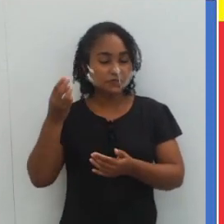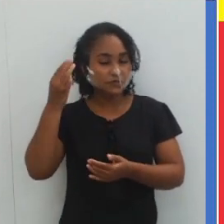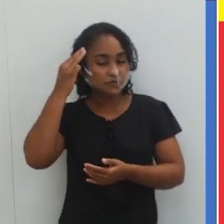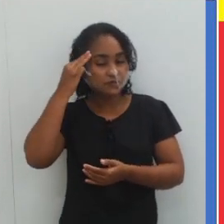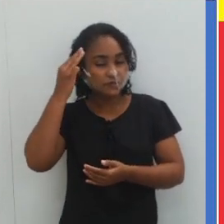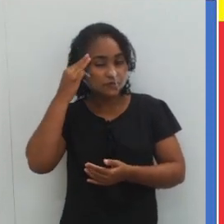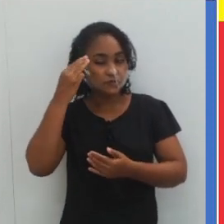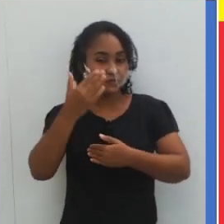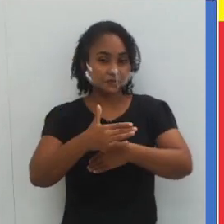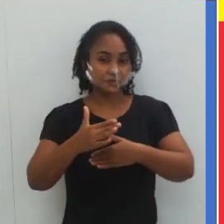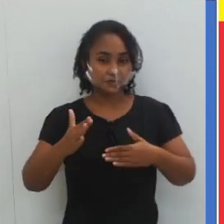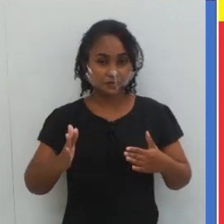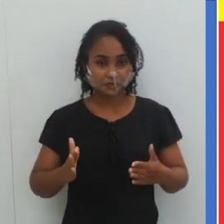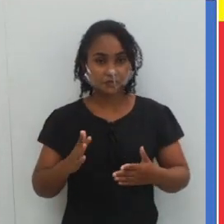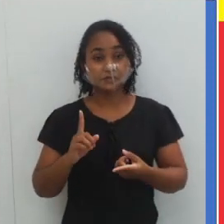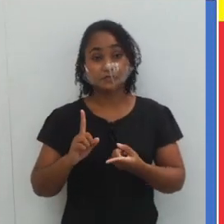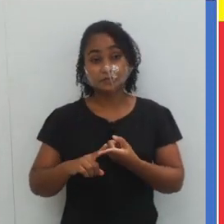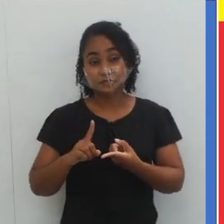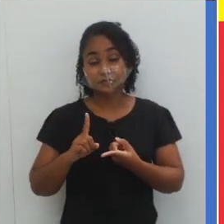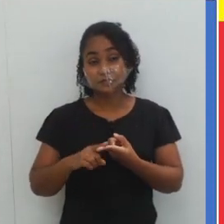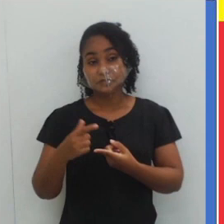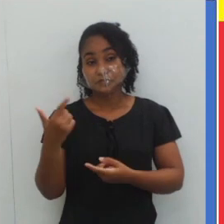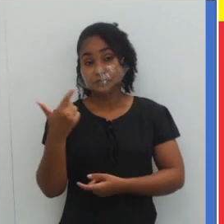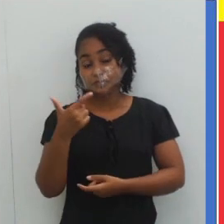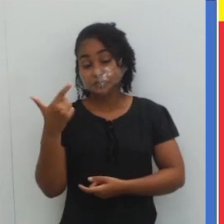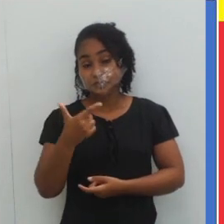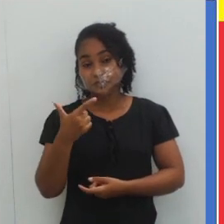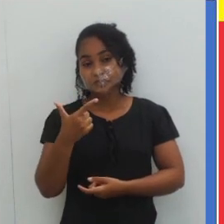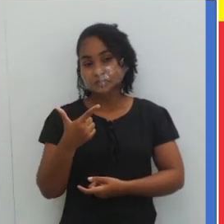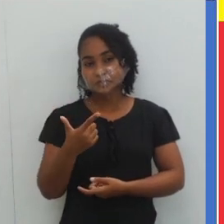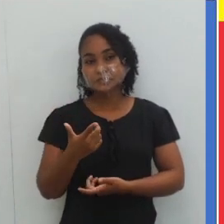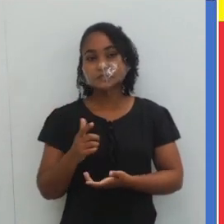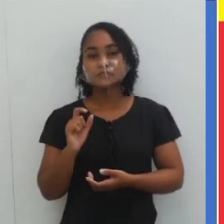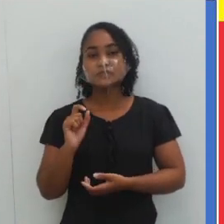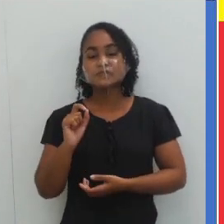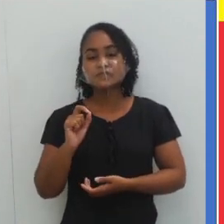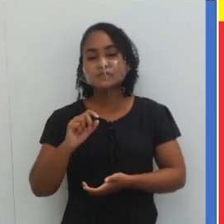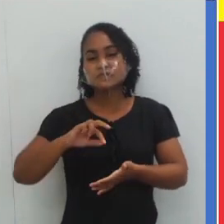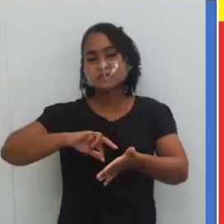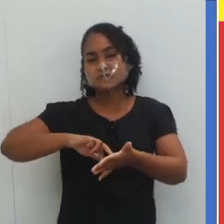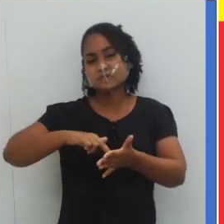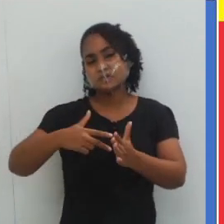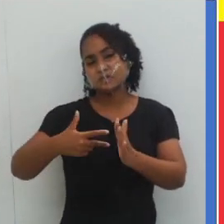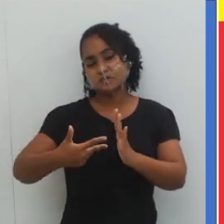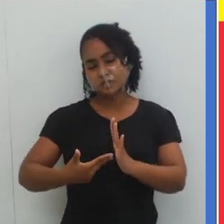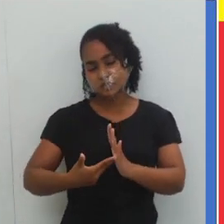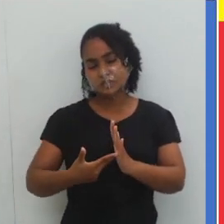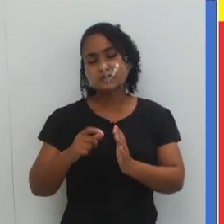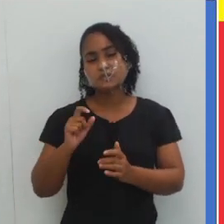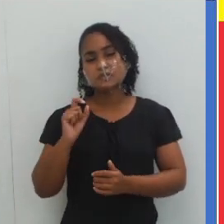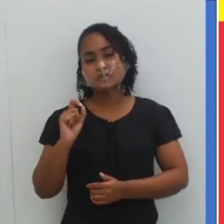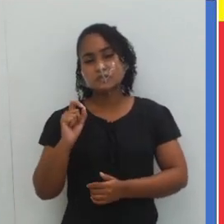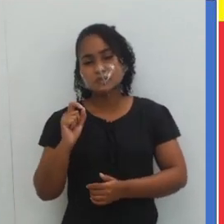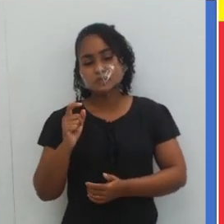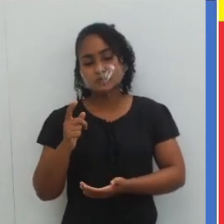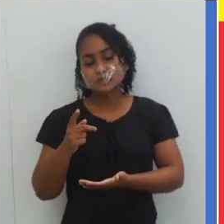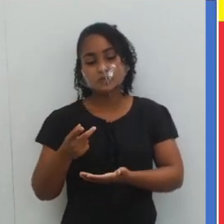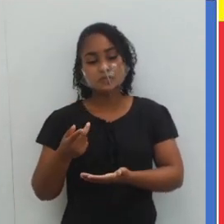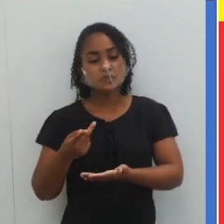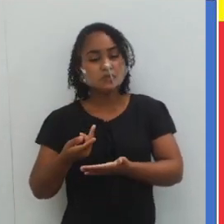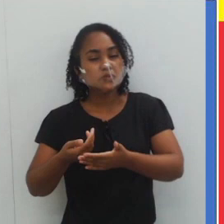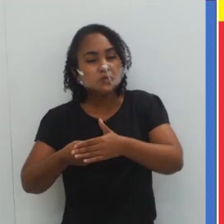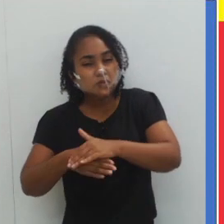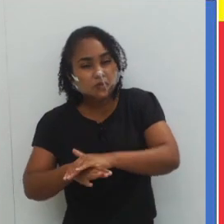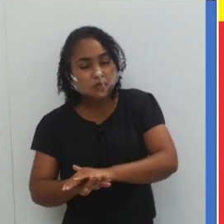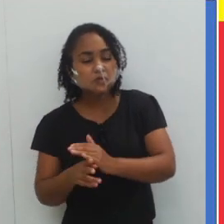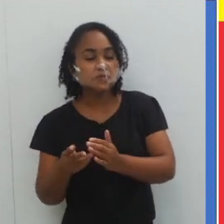na caixa de memórias no passado. Two, past habit or a repeated action, um